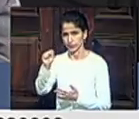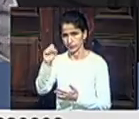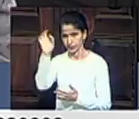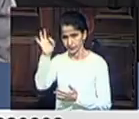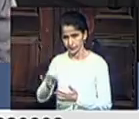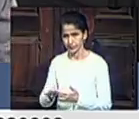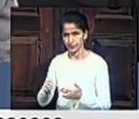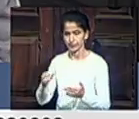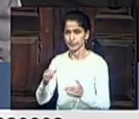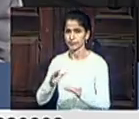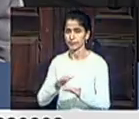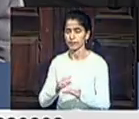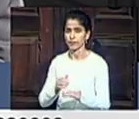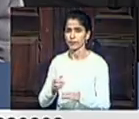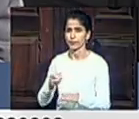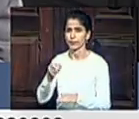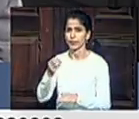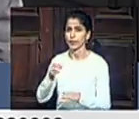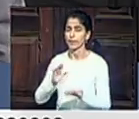18% para